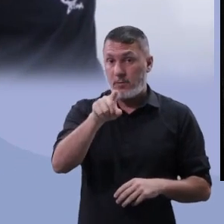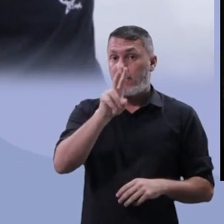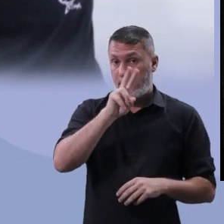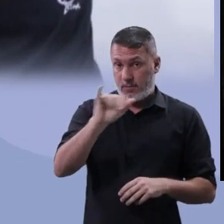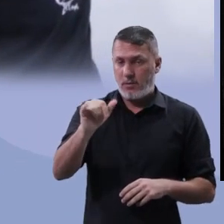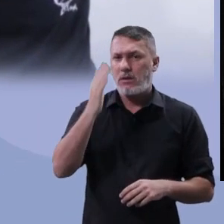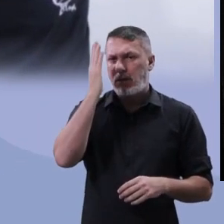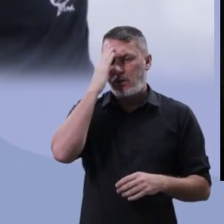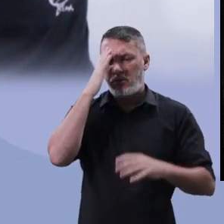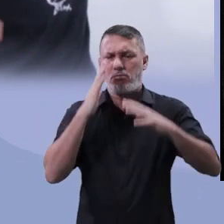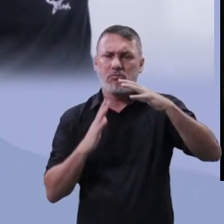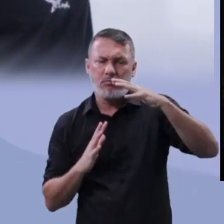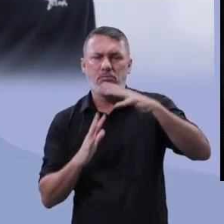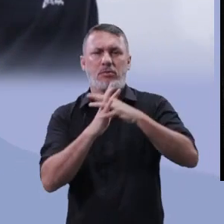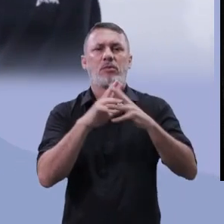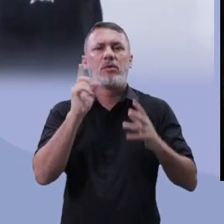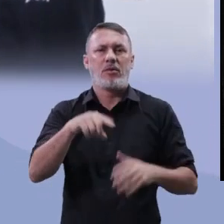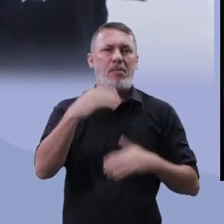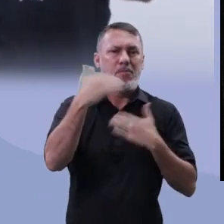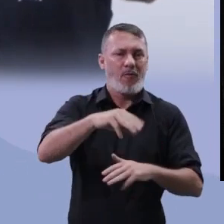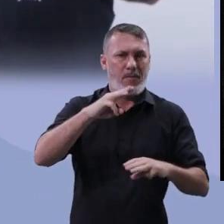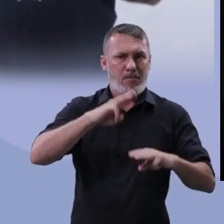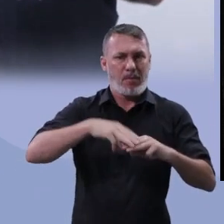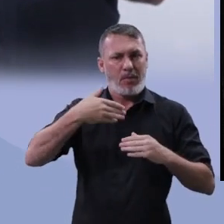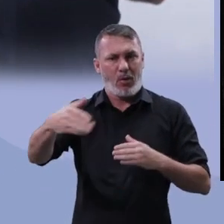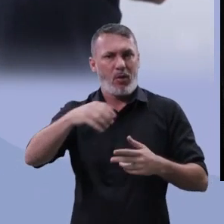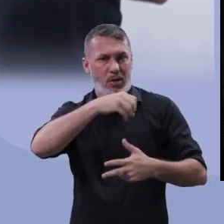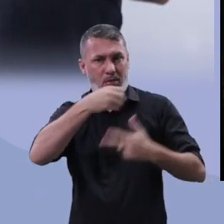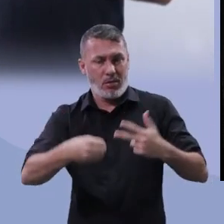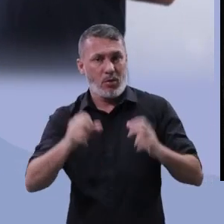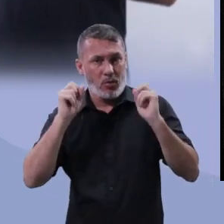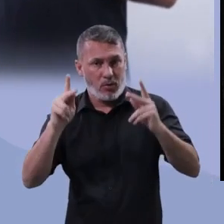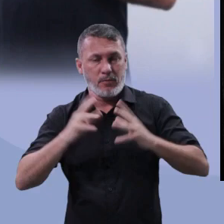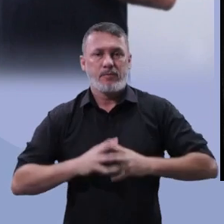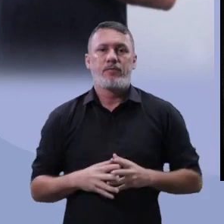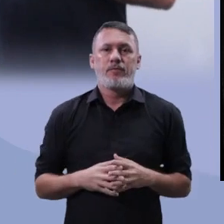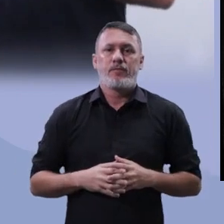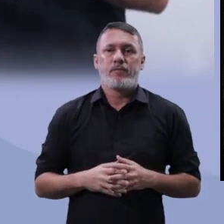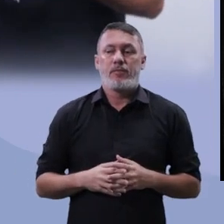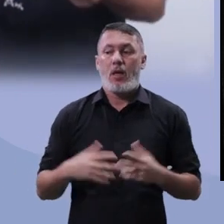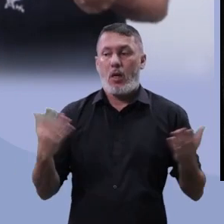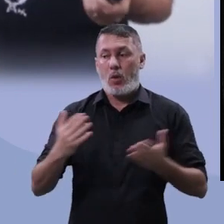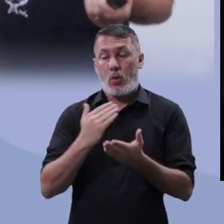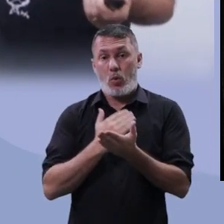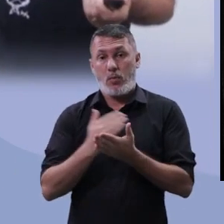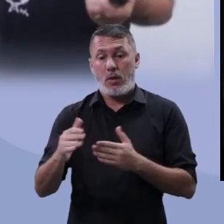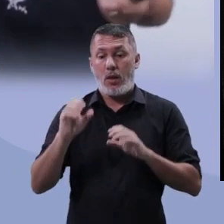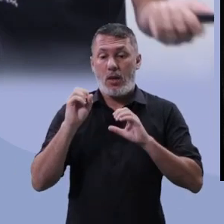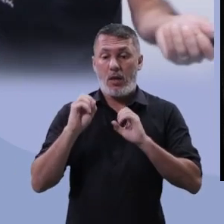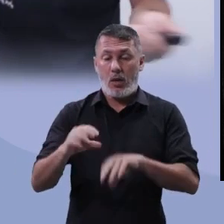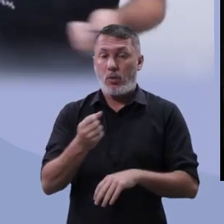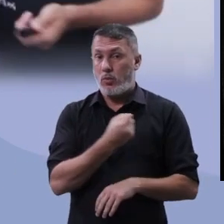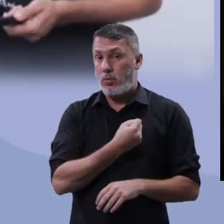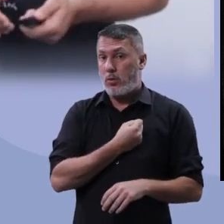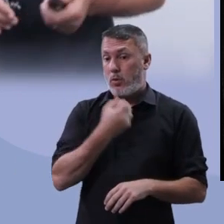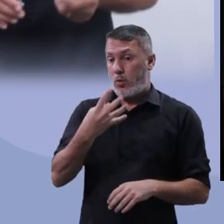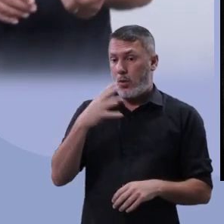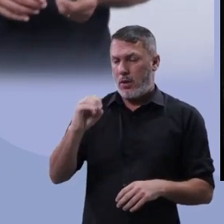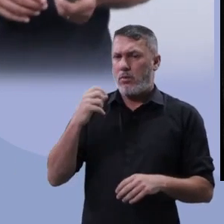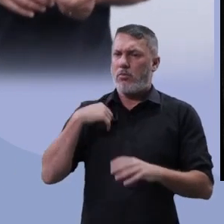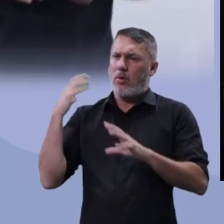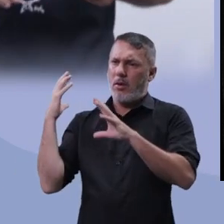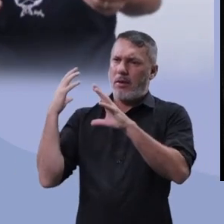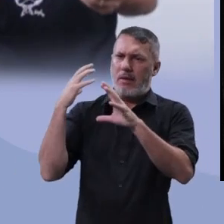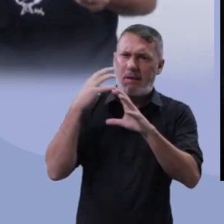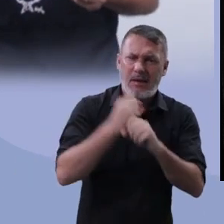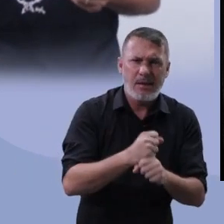para você detonar na prova de matemática do Enem. Beleza? Começando a nossa aula 40, então aí, logo